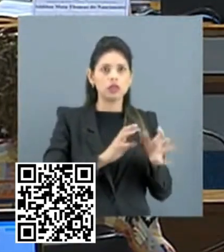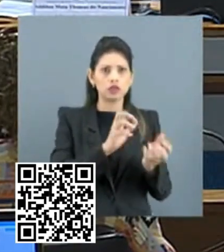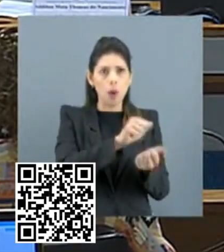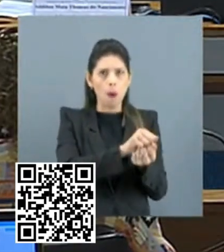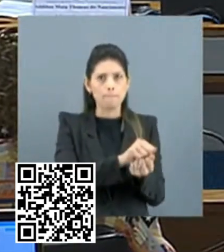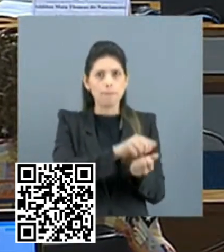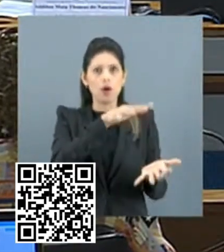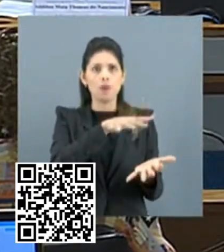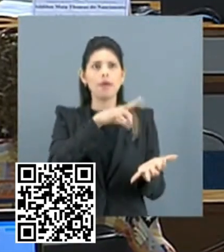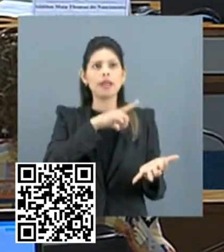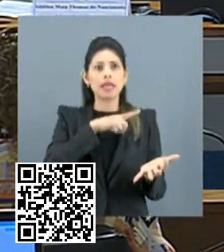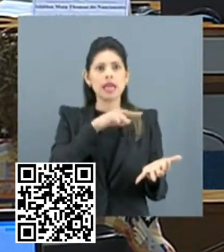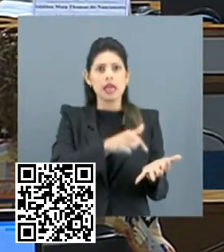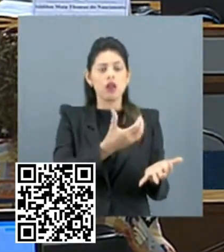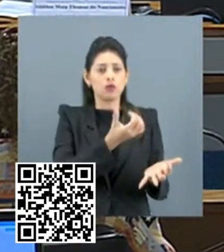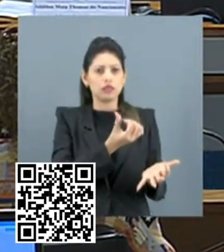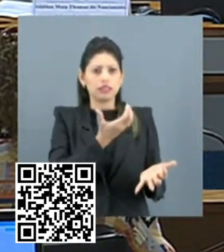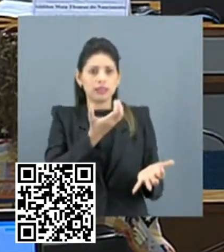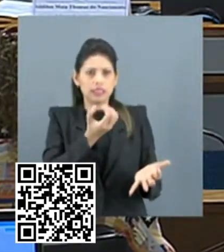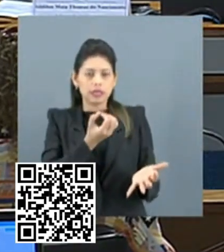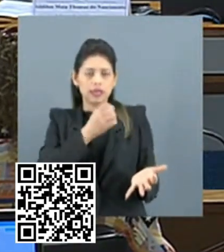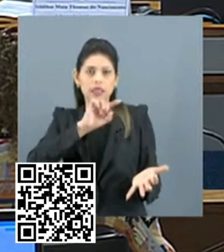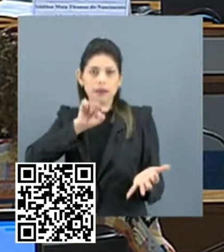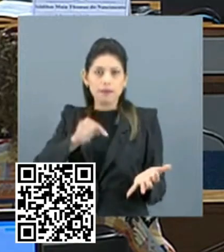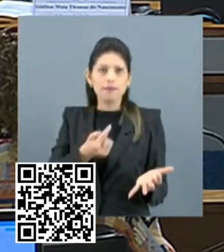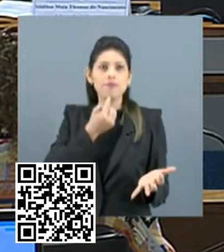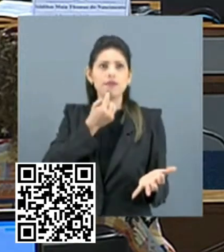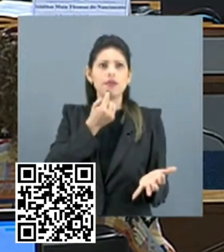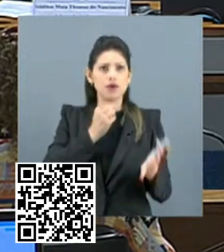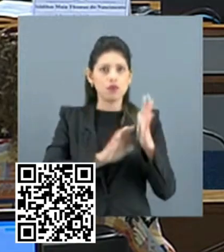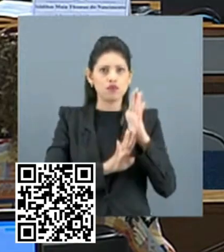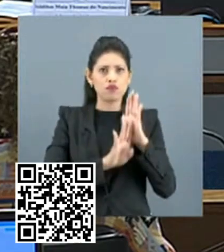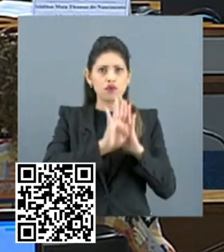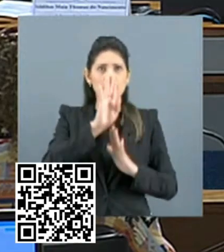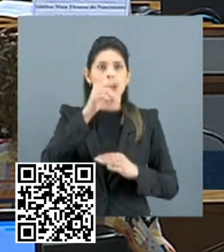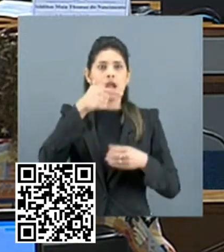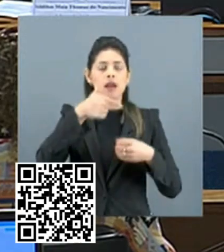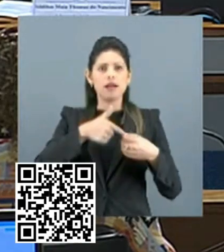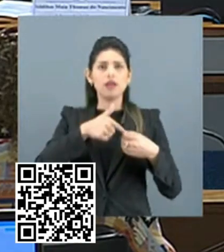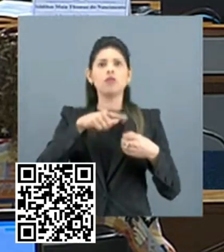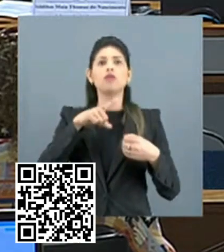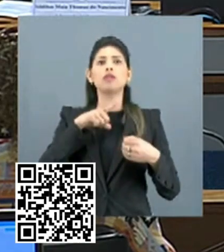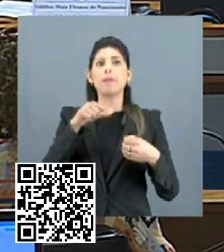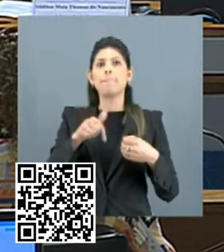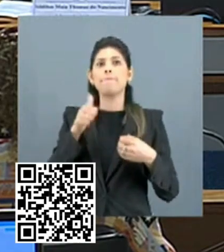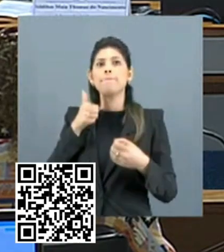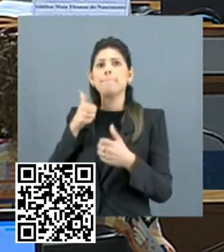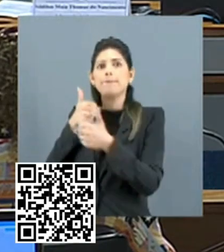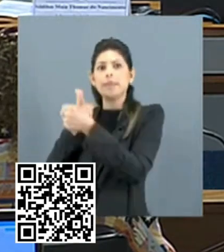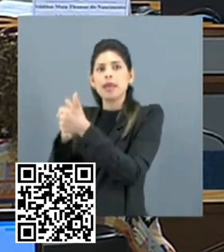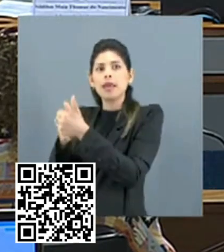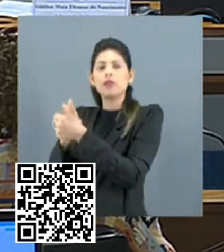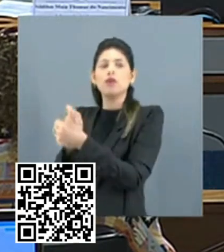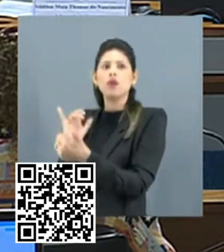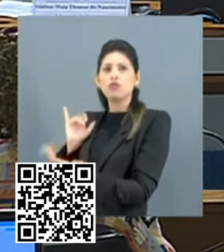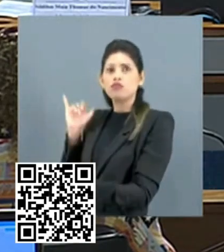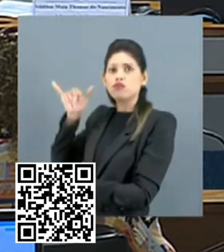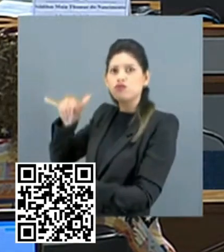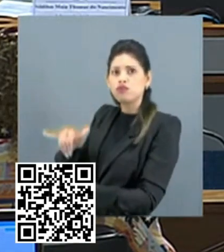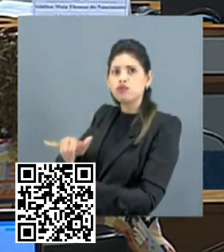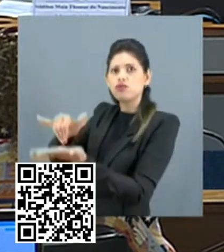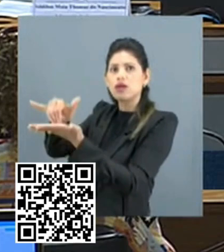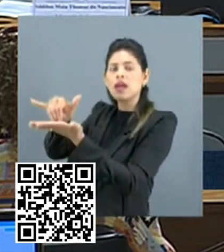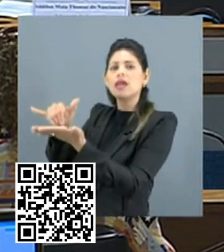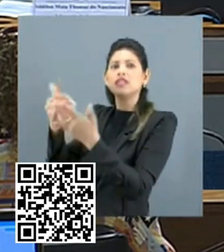que poderia explodir ali nas imediações do aeroporto de Brasília. Senhor Wellington, eu vou lhe fazer